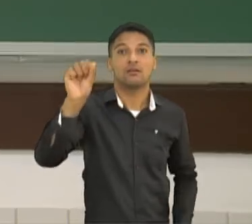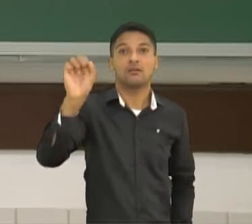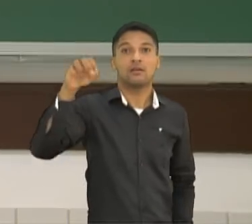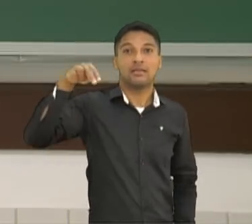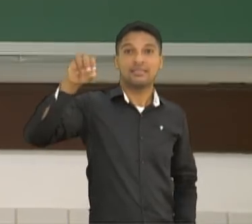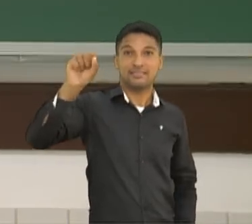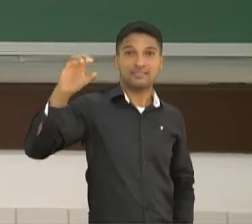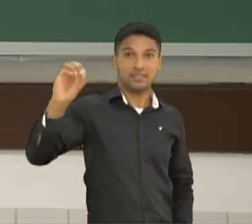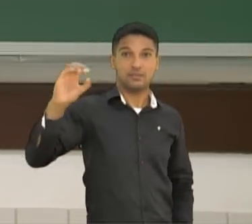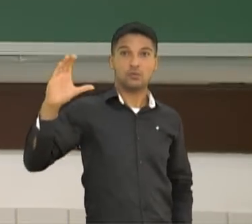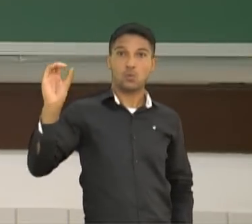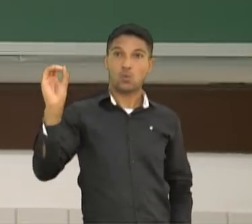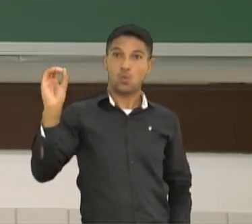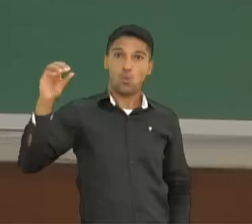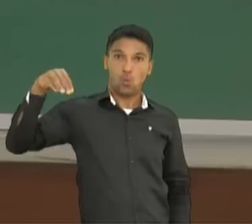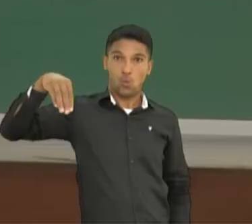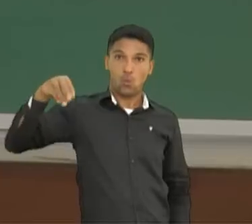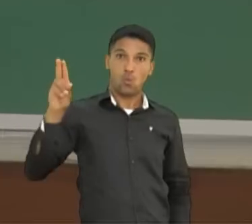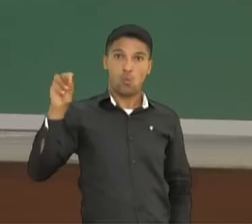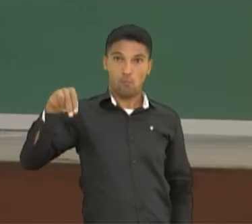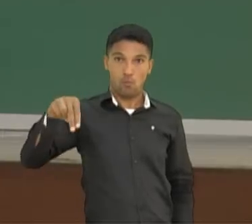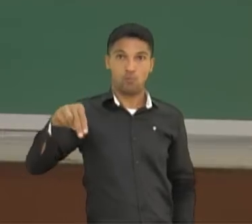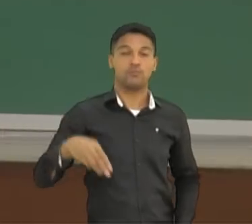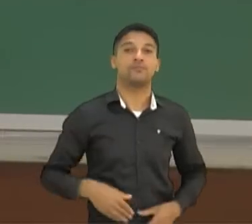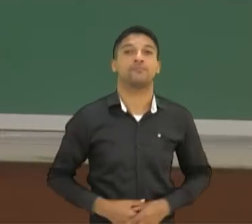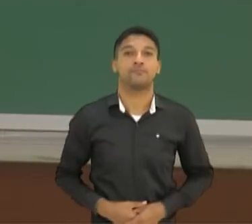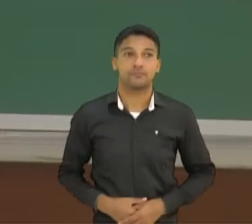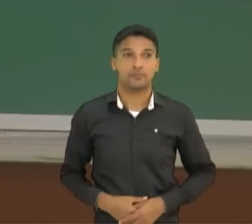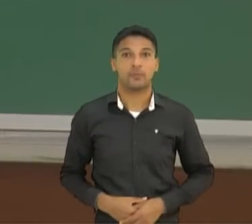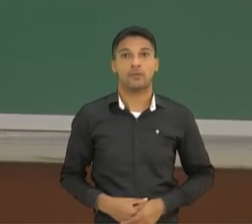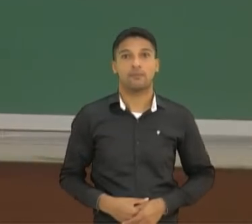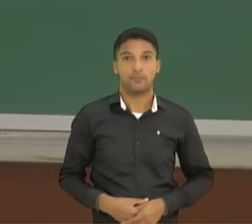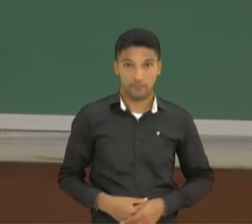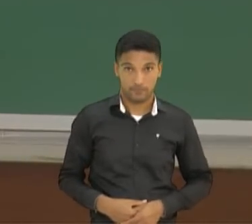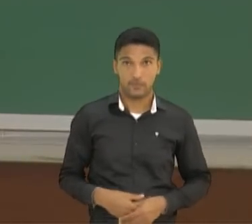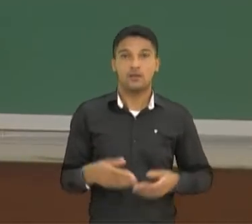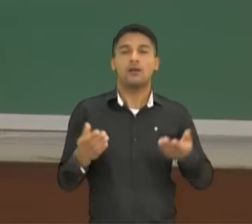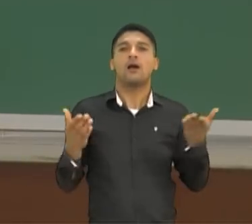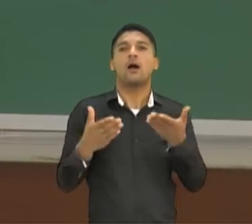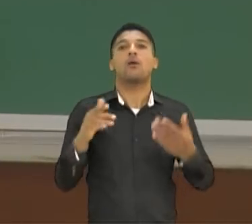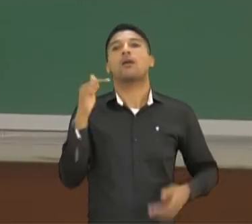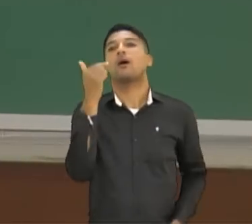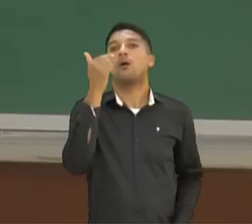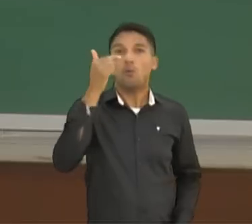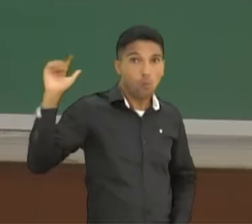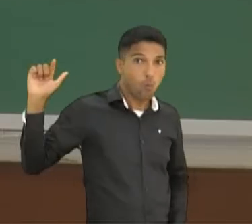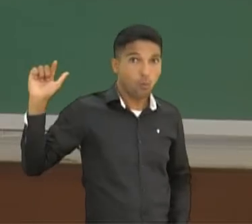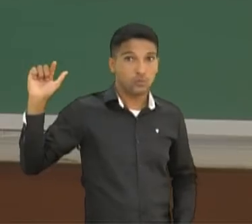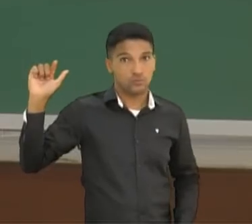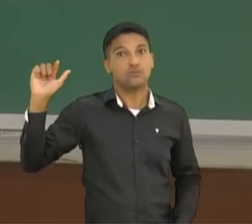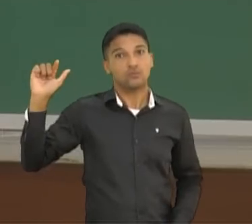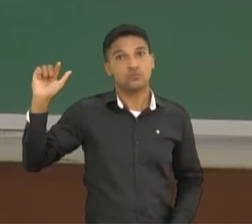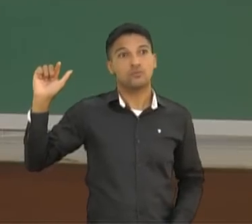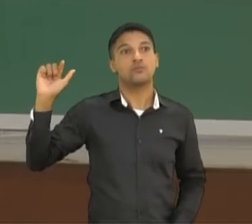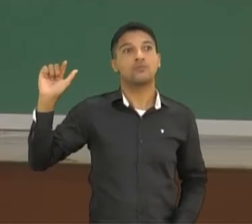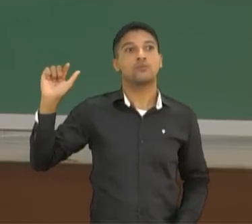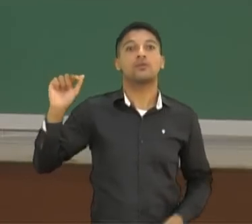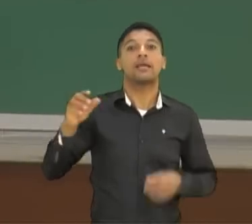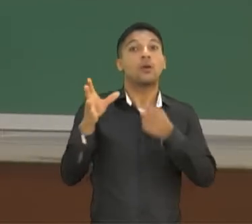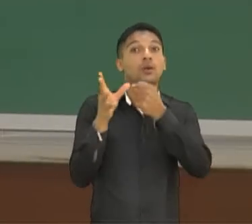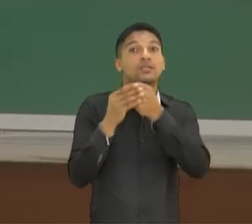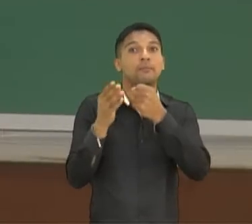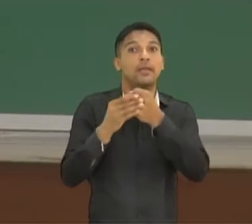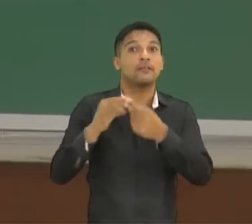outro tipo de conhecimento agora, conhecimento filosófico. Conhecimento filosófico é diferente do conhecimento mítico e do senso comum.